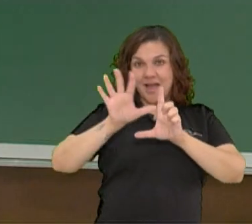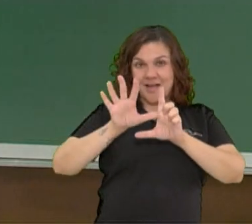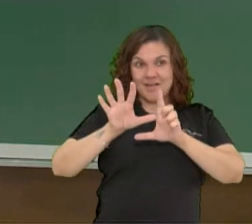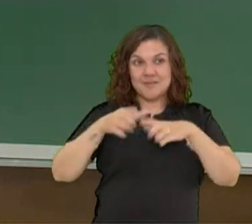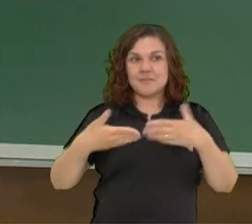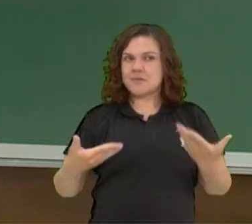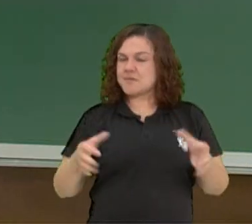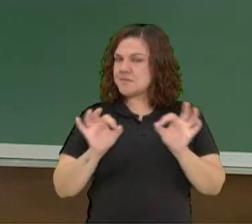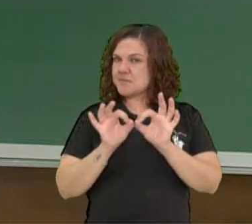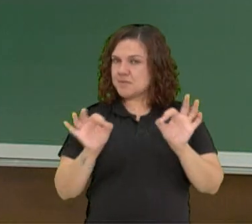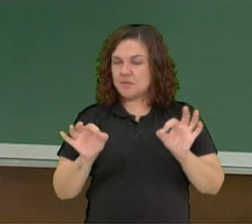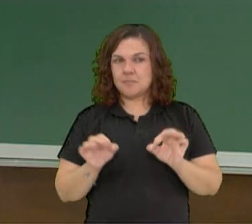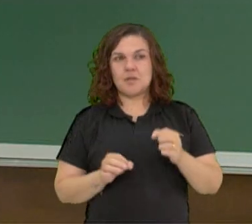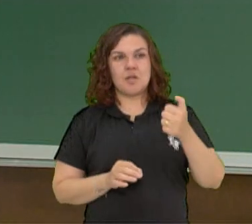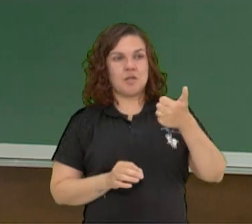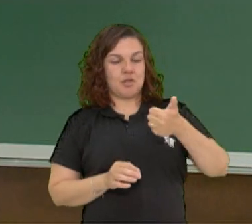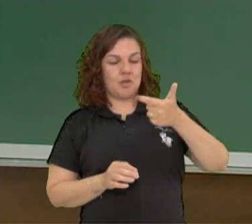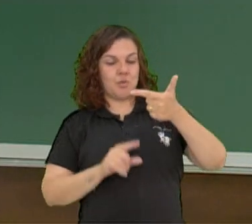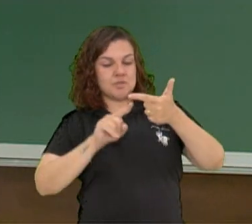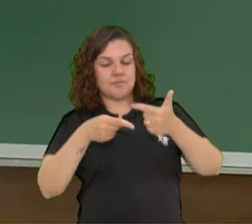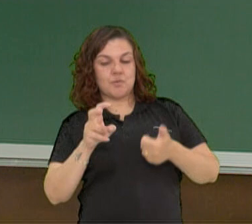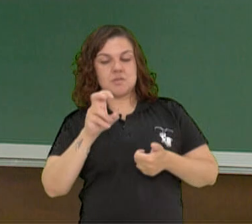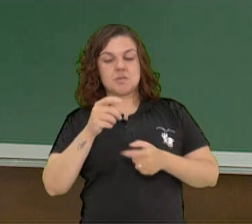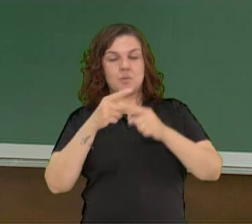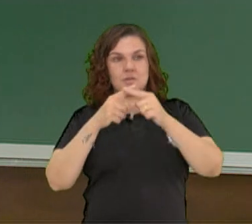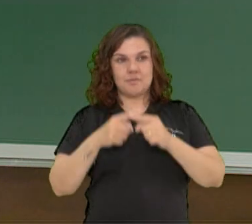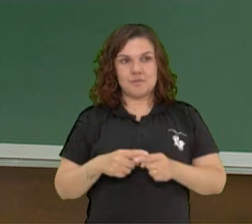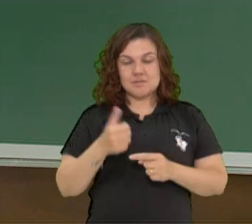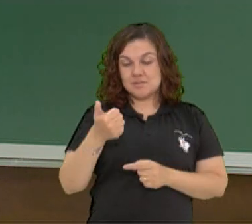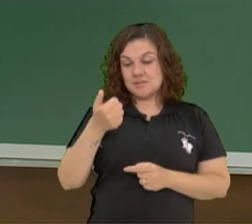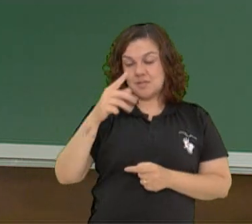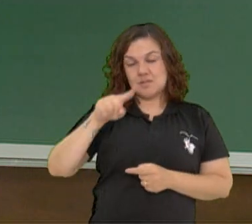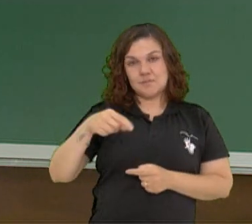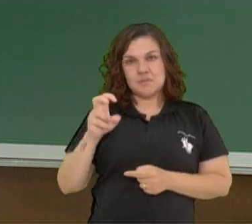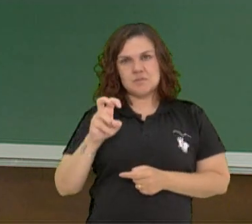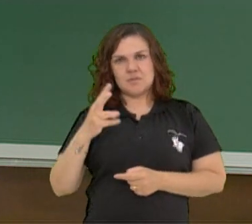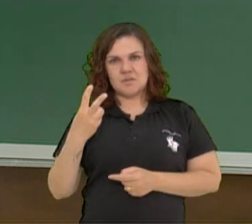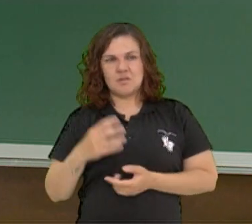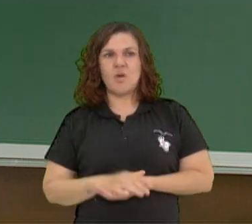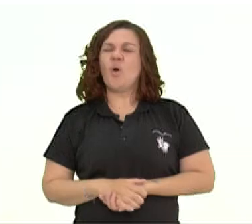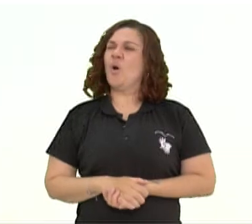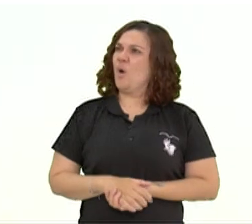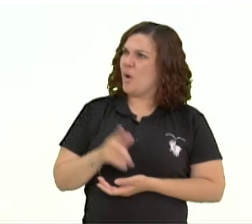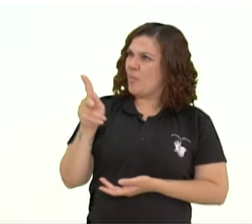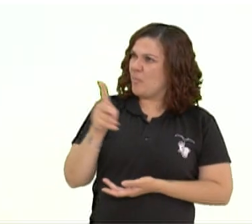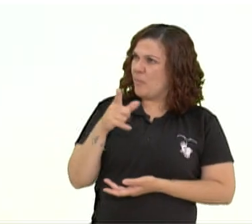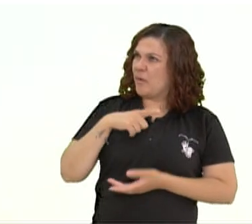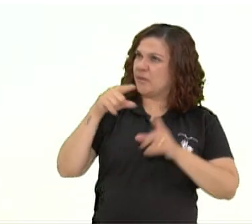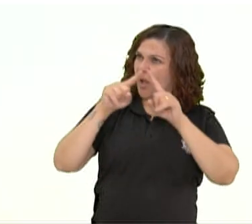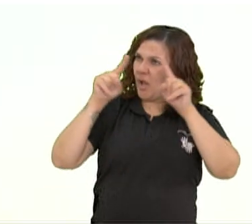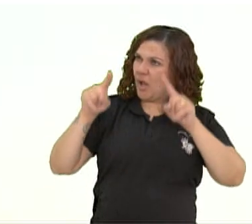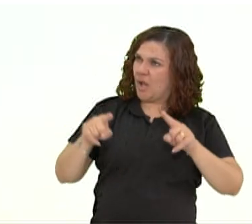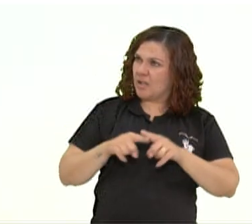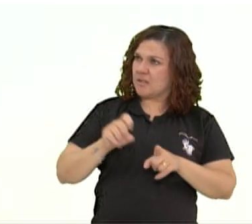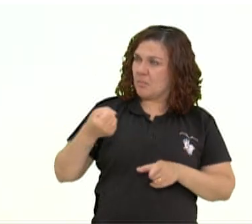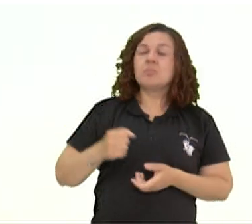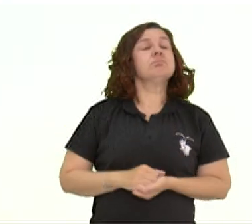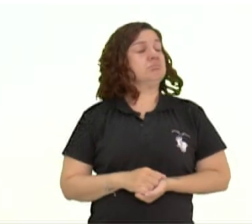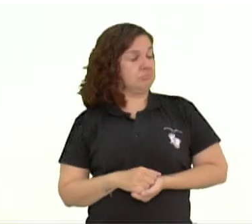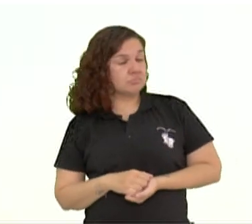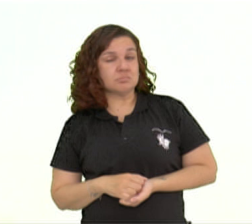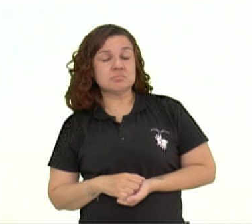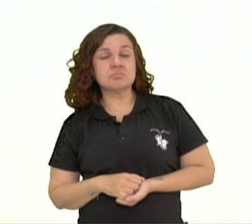terreno, basta fazer 12,50 vezes 13,52. Nossa, professora, mas tem terreno com essas medidas tão quebradas? Tem